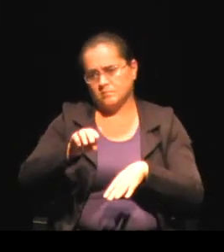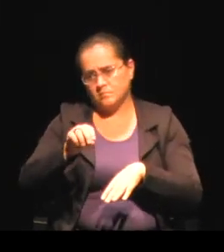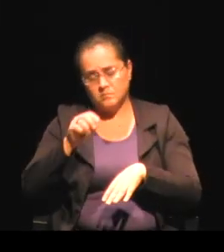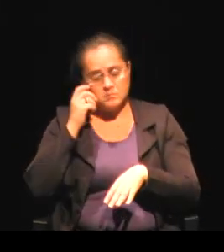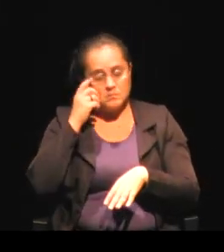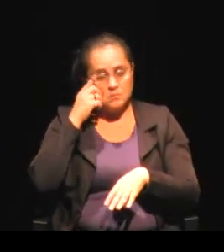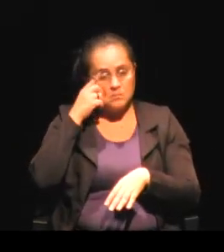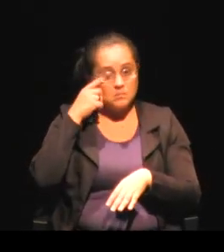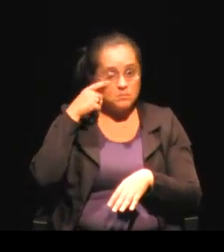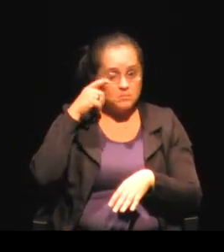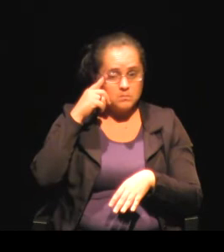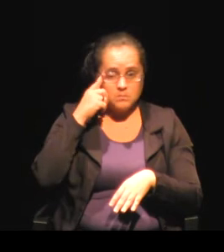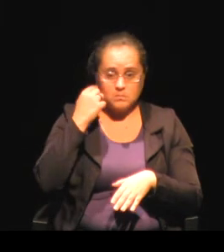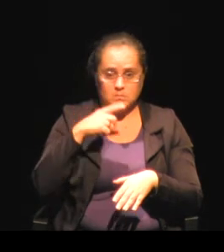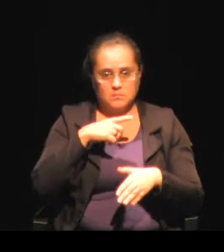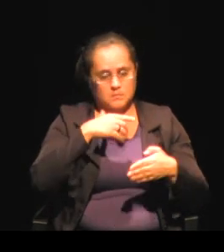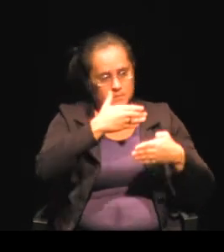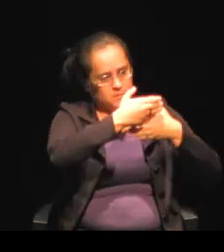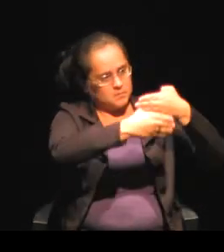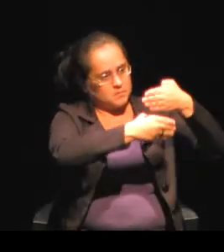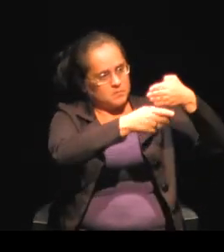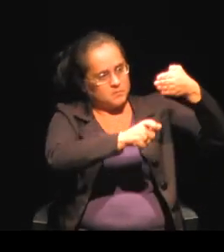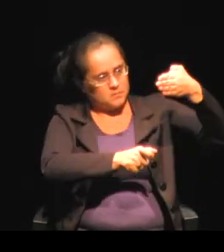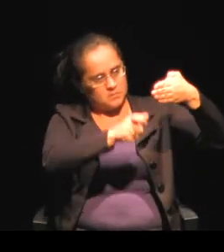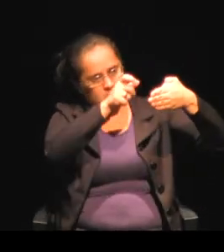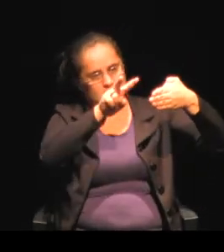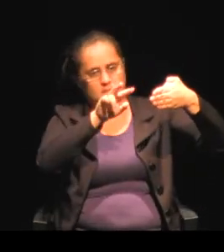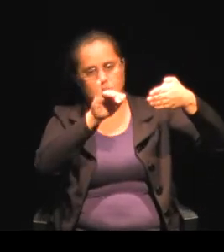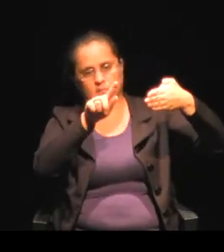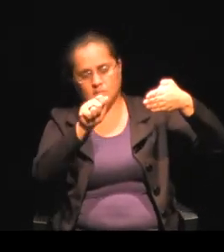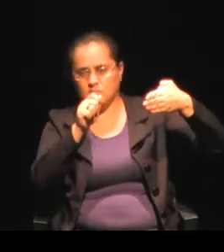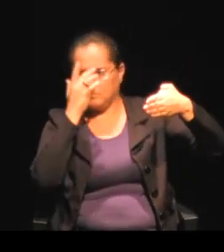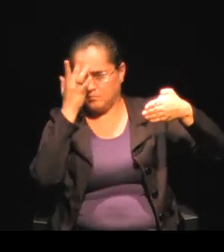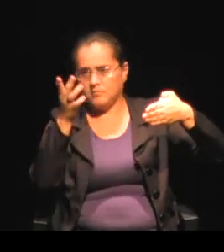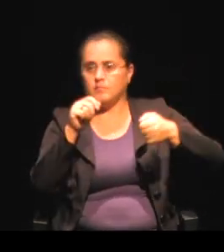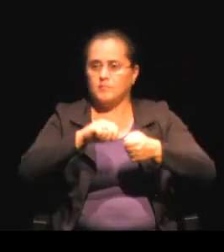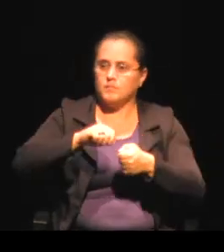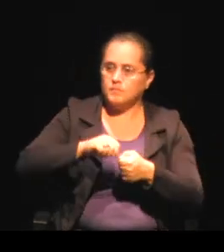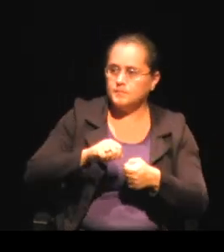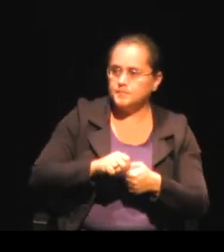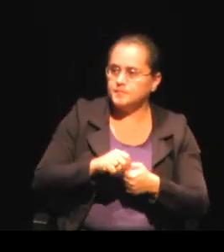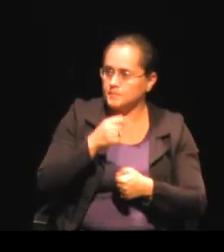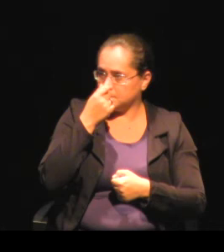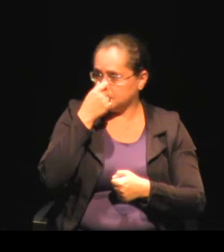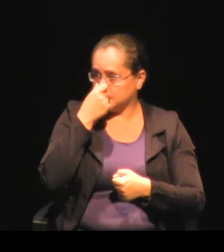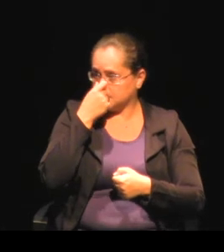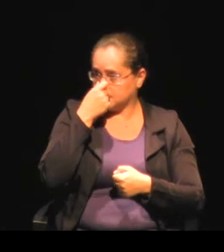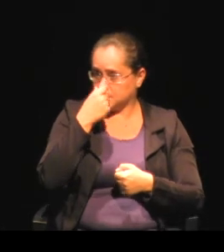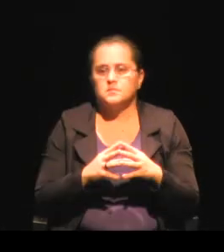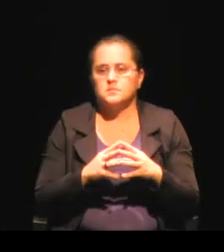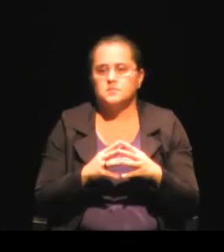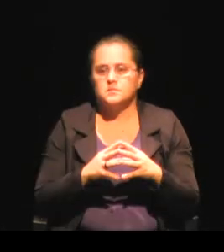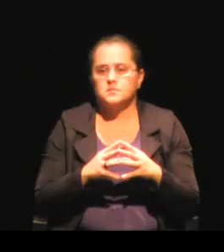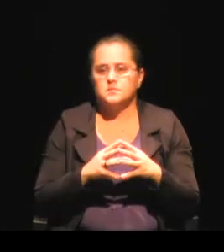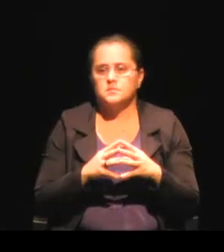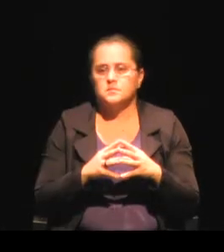metros, desnecessário, na verdade, mas como a gente tinha aqui uma parede de viga dessa altura, foi relativamente fácil de fazer isso aí. Essa parede de